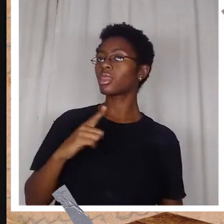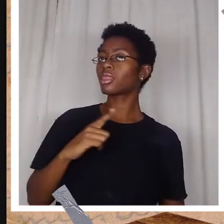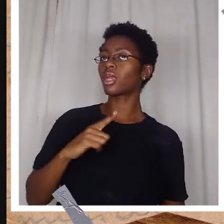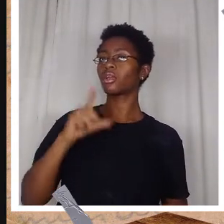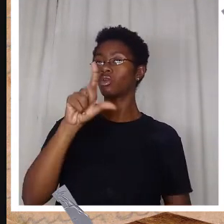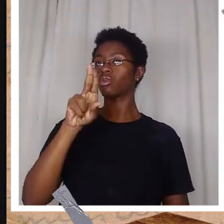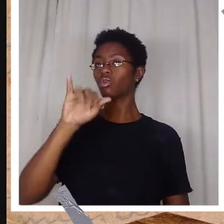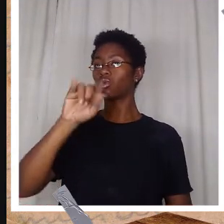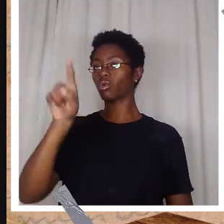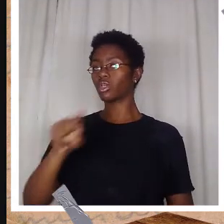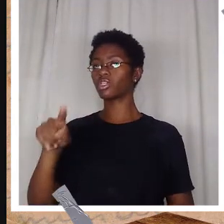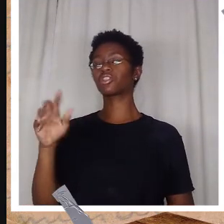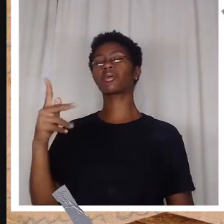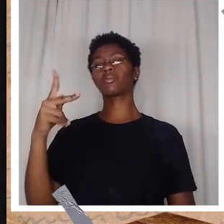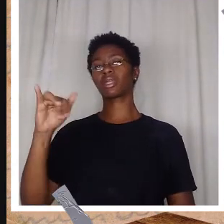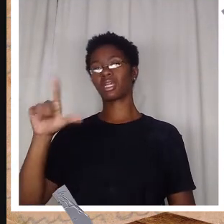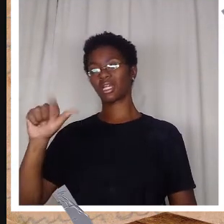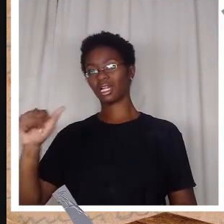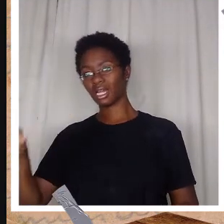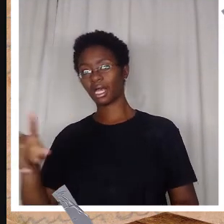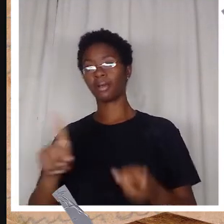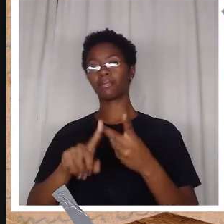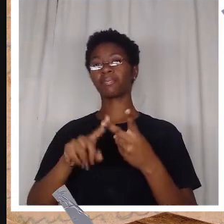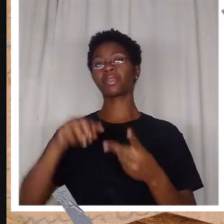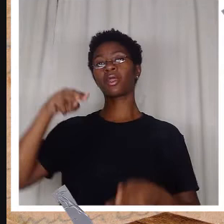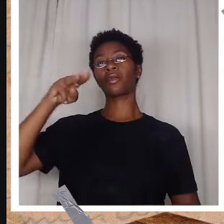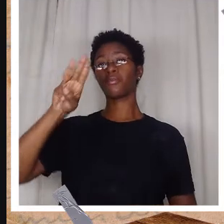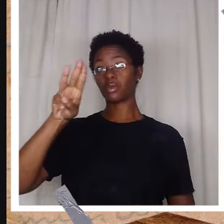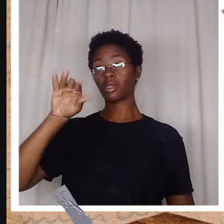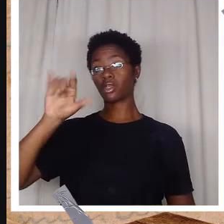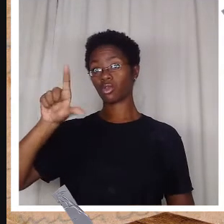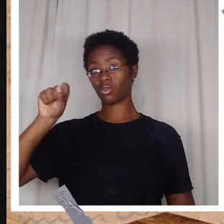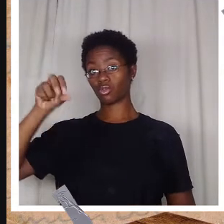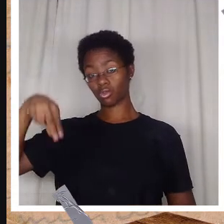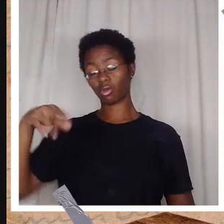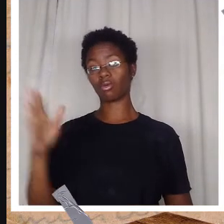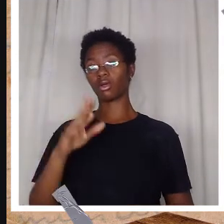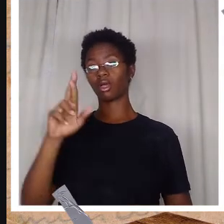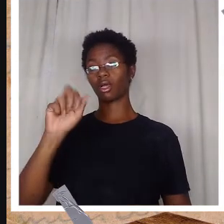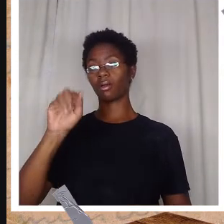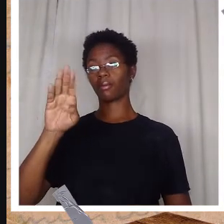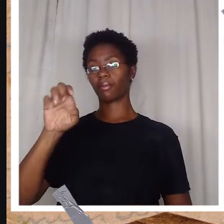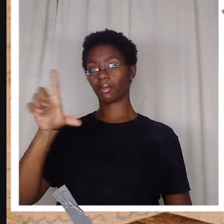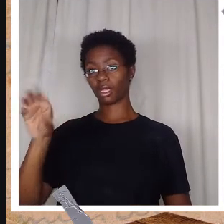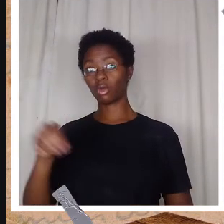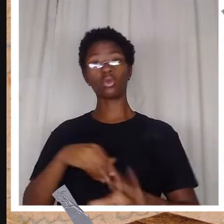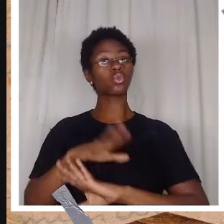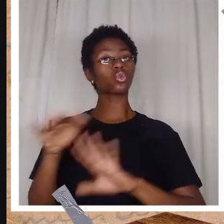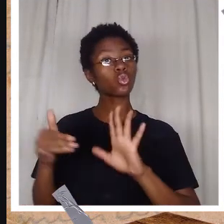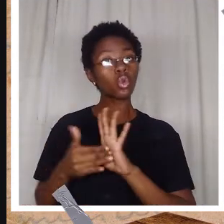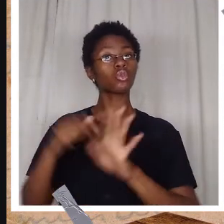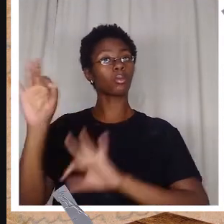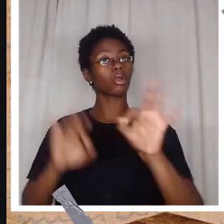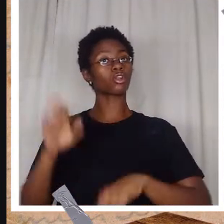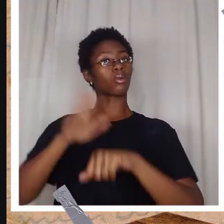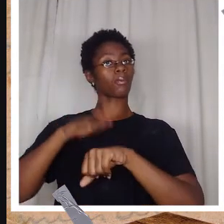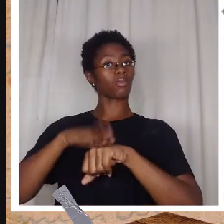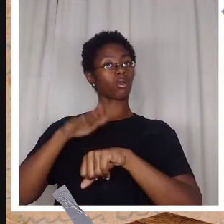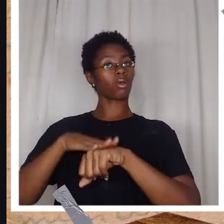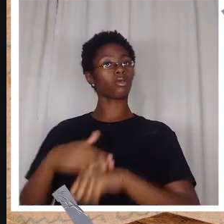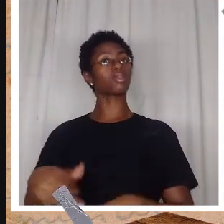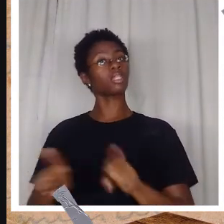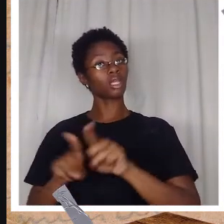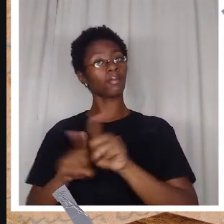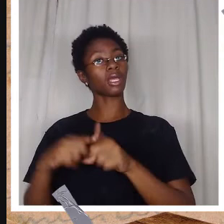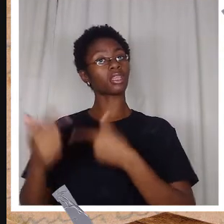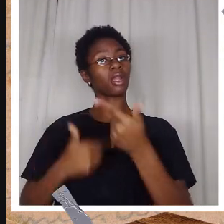Luiz Antônio Pilar e o Wilson Rabelo, todos eles com projetos autorais, livros da biografia ou mesmo